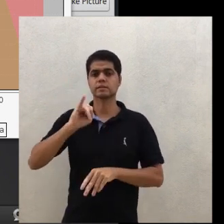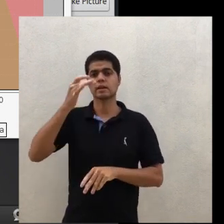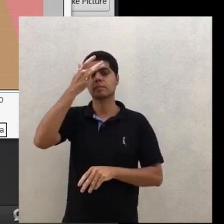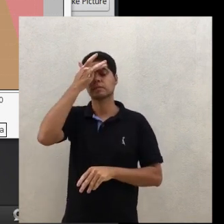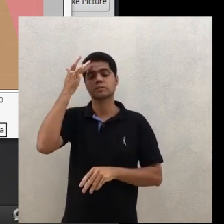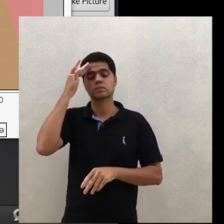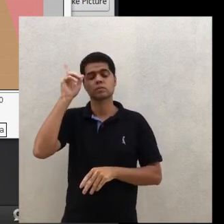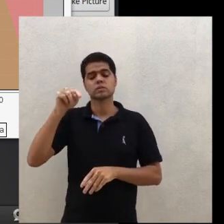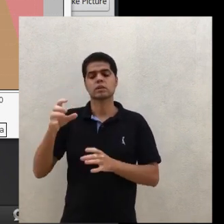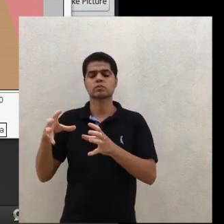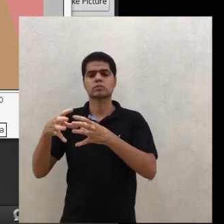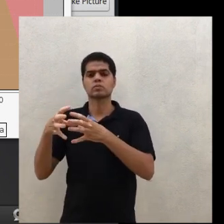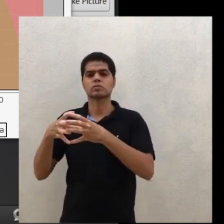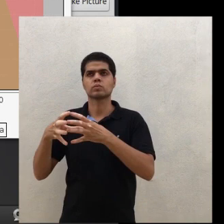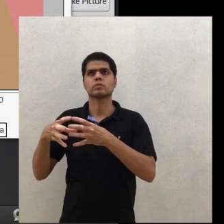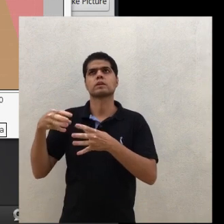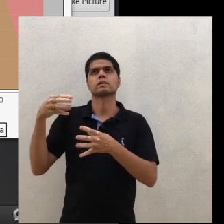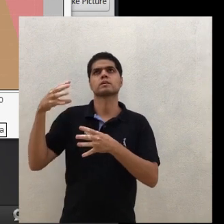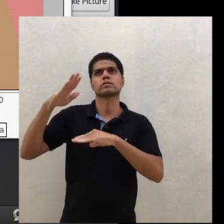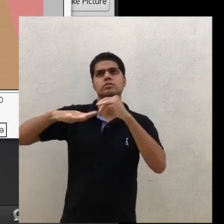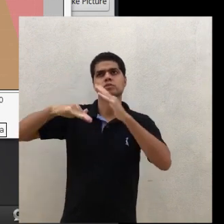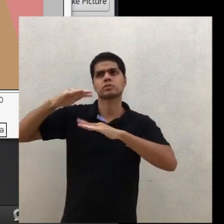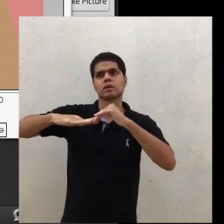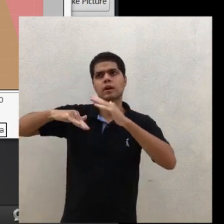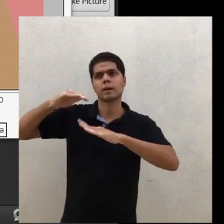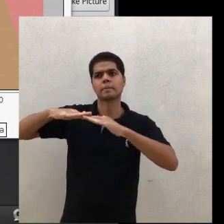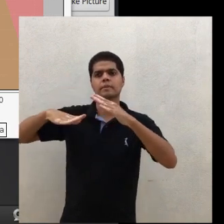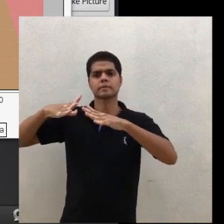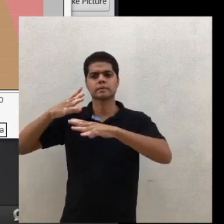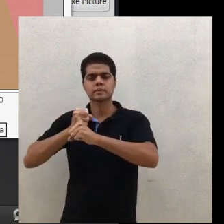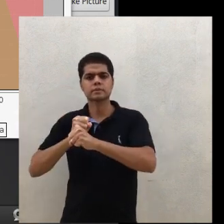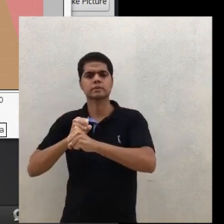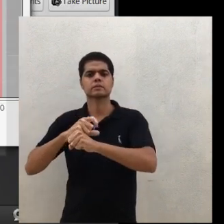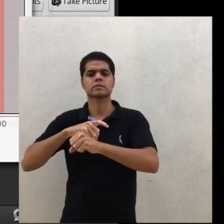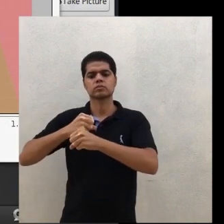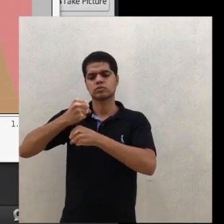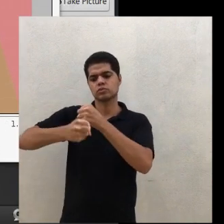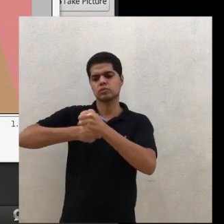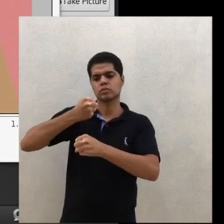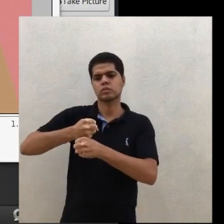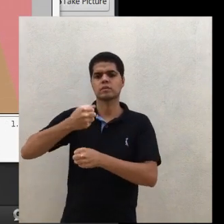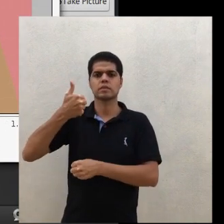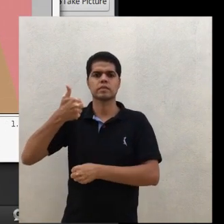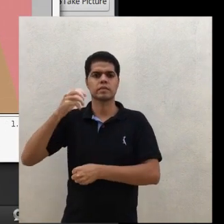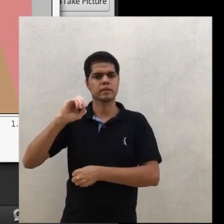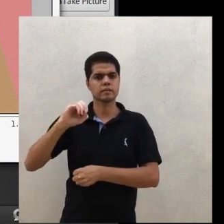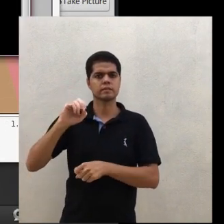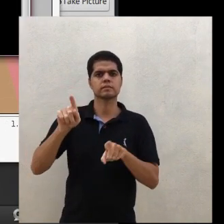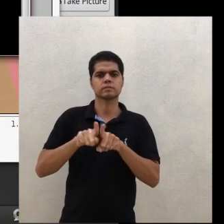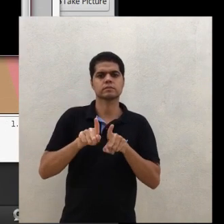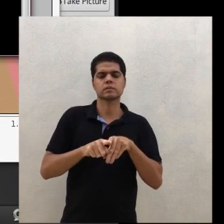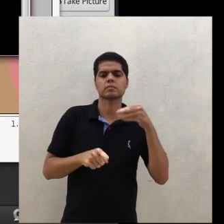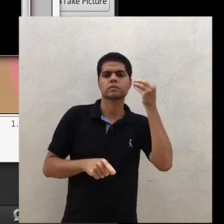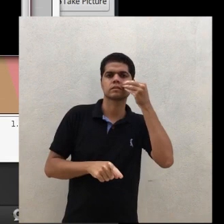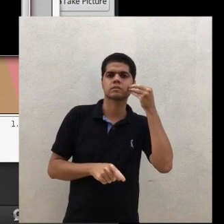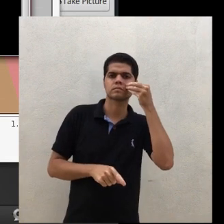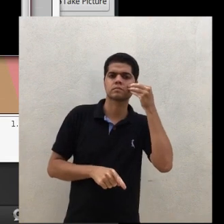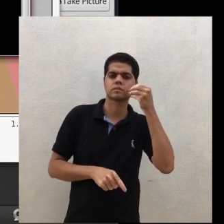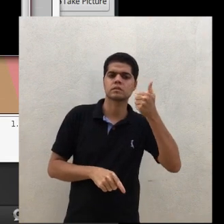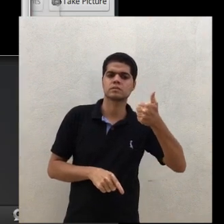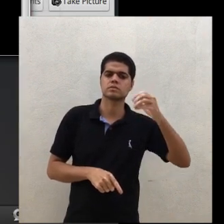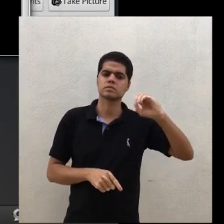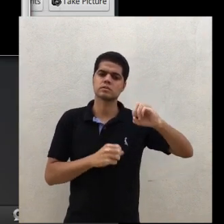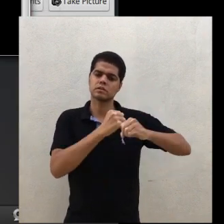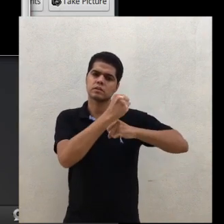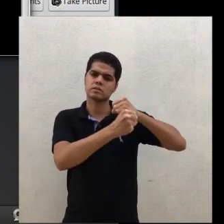uma experiência de 10 anos, quanto que tem que ser a gratificação dela? Então eu vou dar um Ctrl